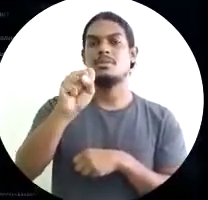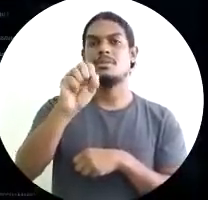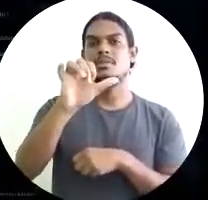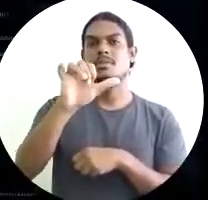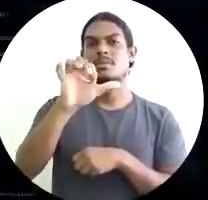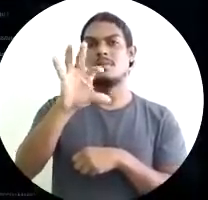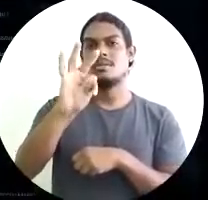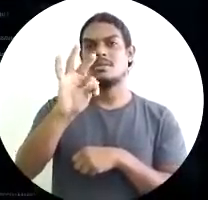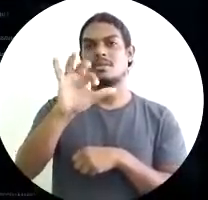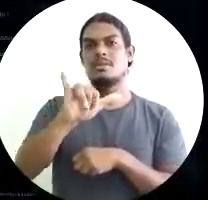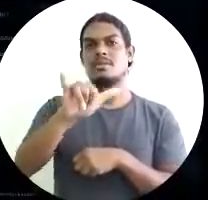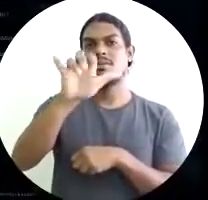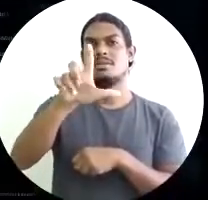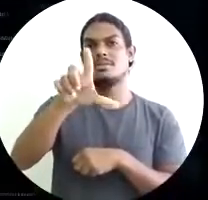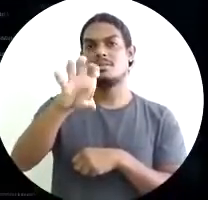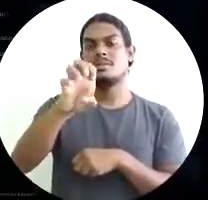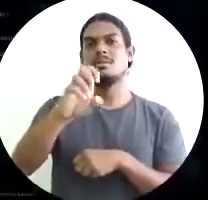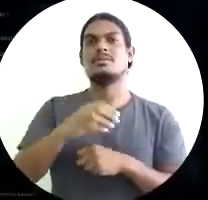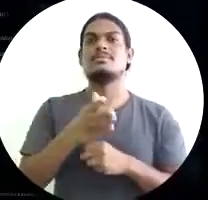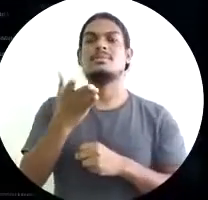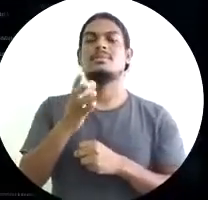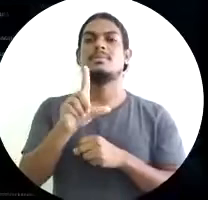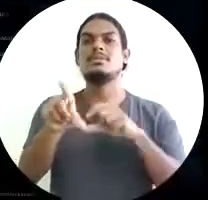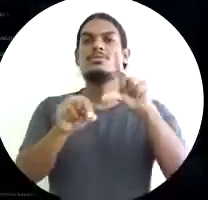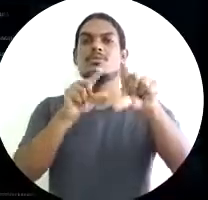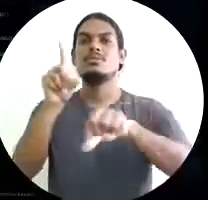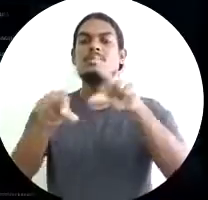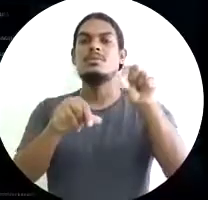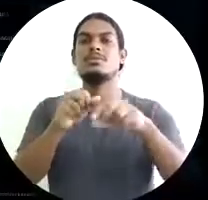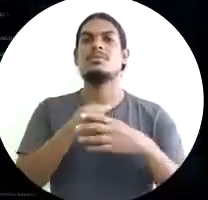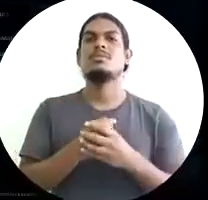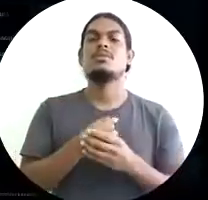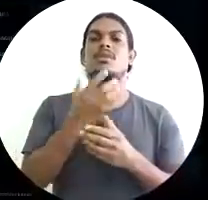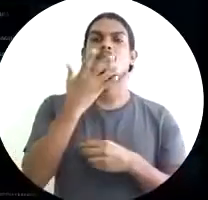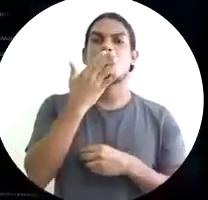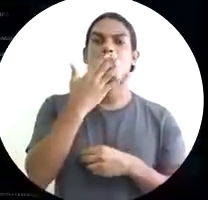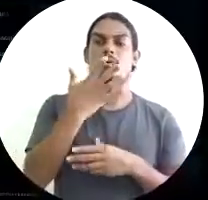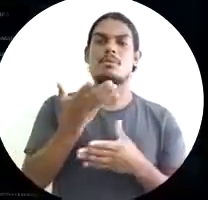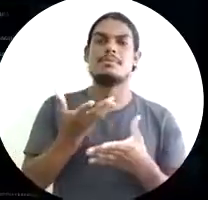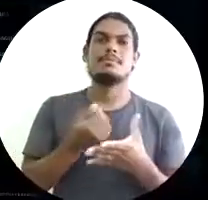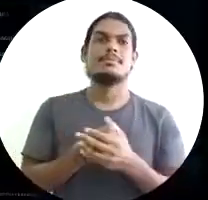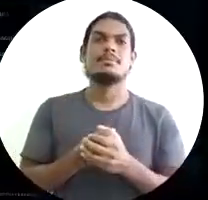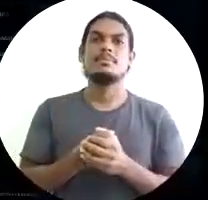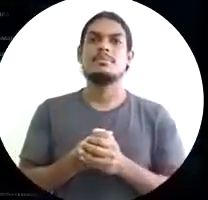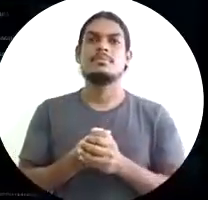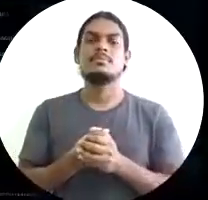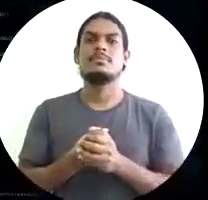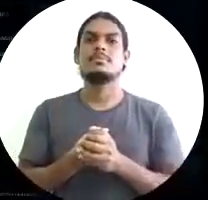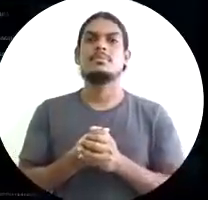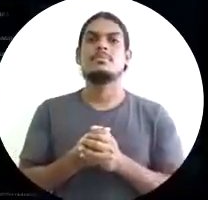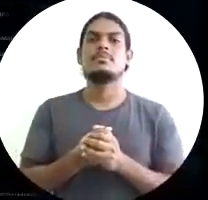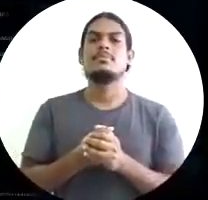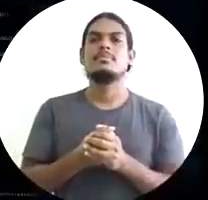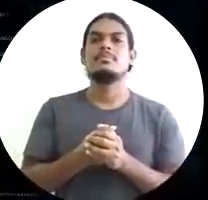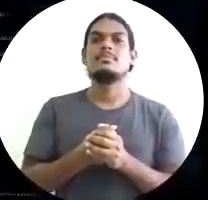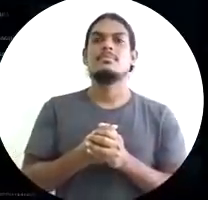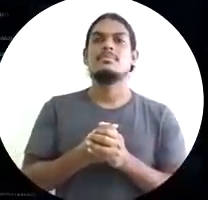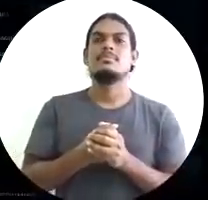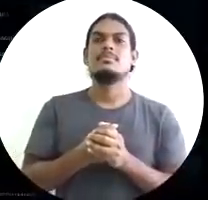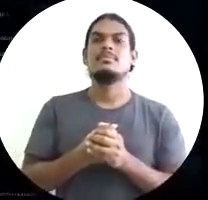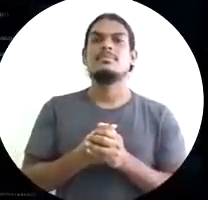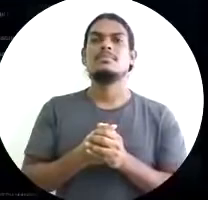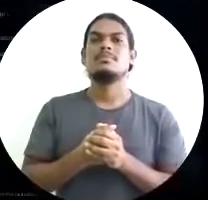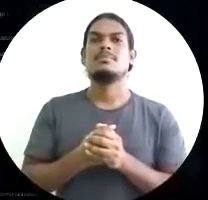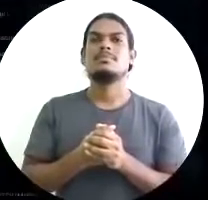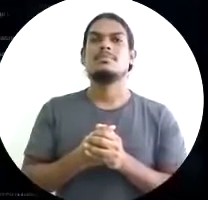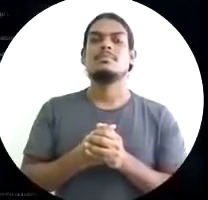do topo da borda. Se você quiser definir estilo, cor e a grossura, então você pode colocar